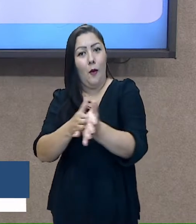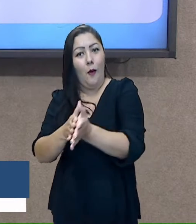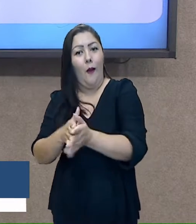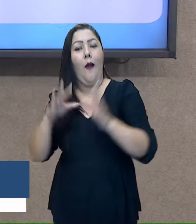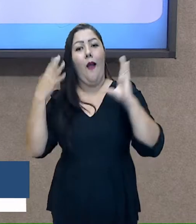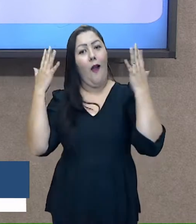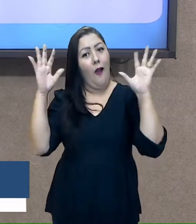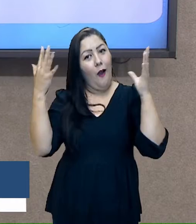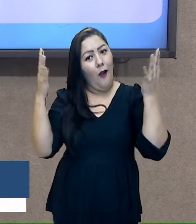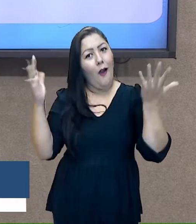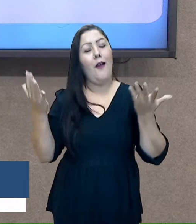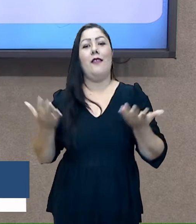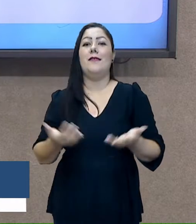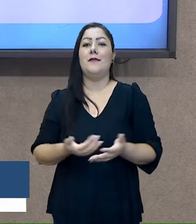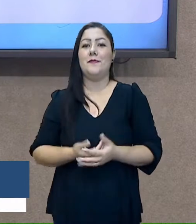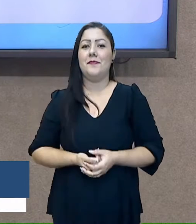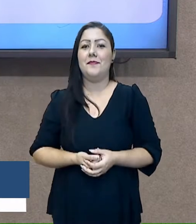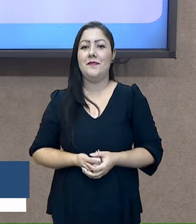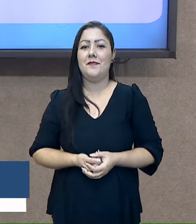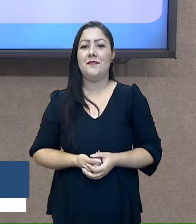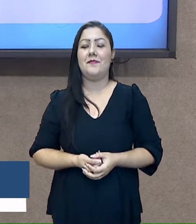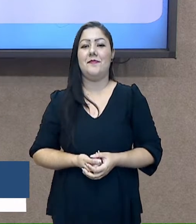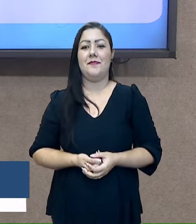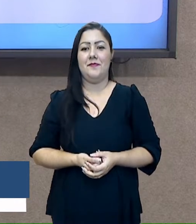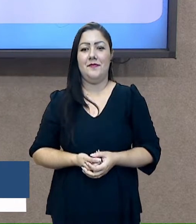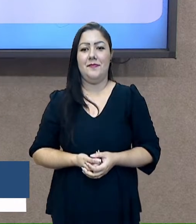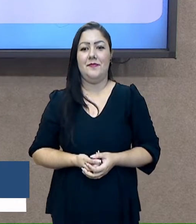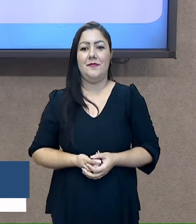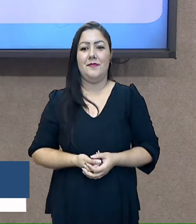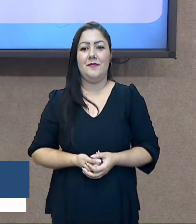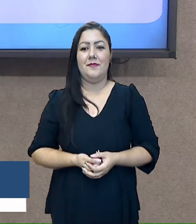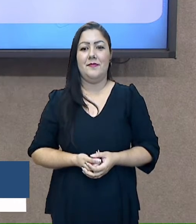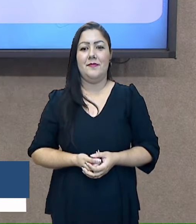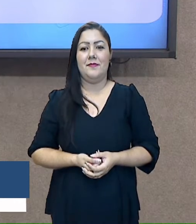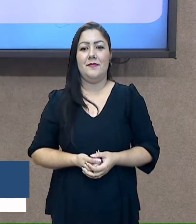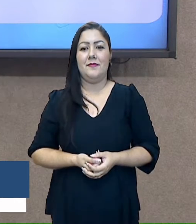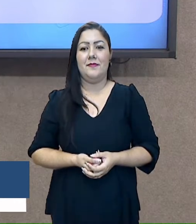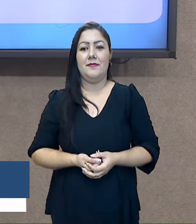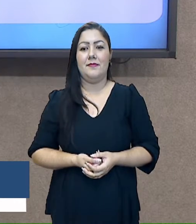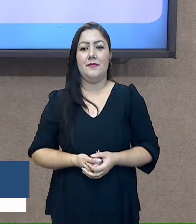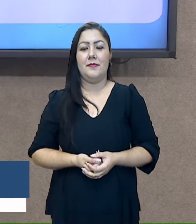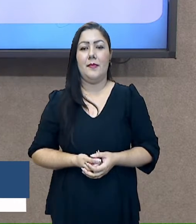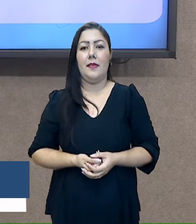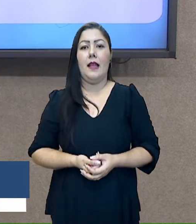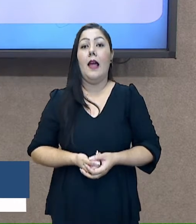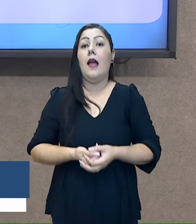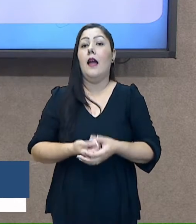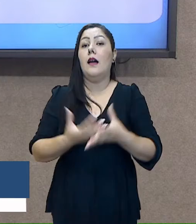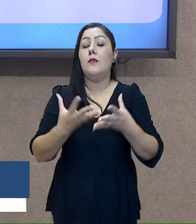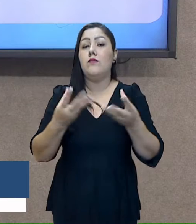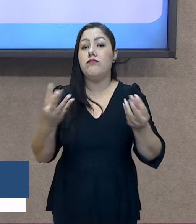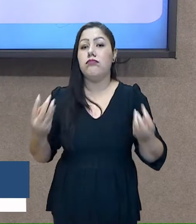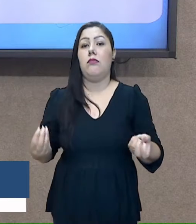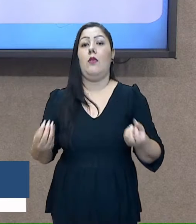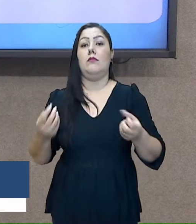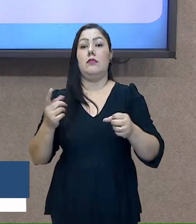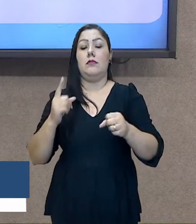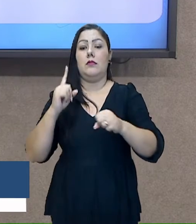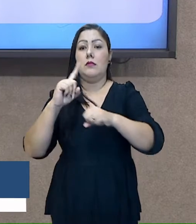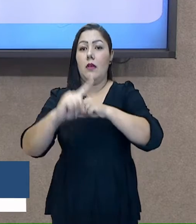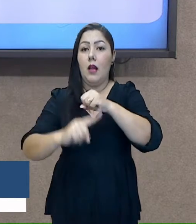Então, é sempre para prestar uma homenagem. Muitos elementos recebem o nome